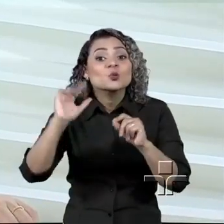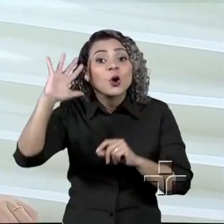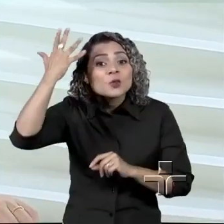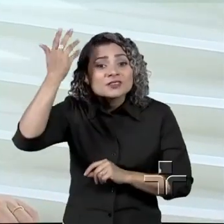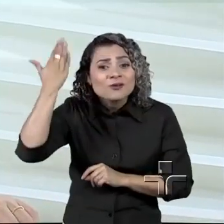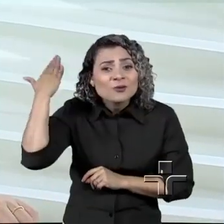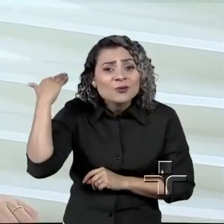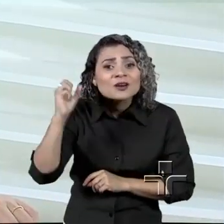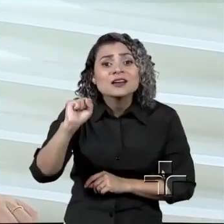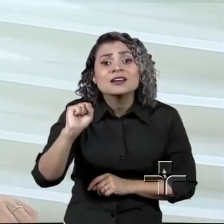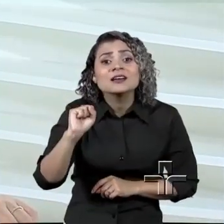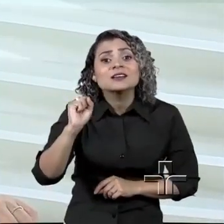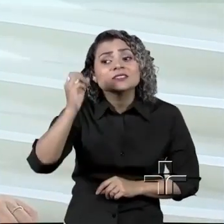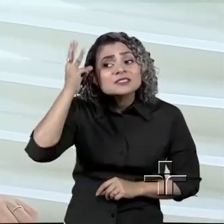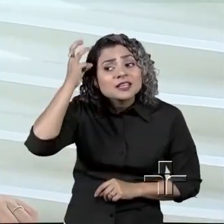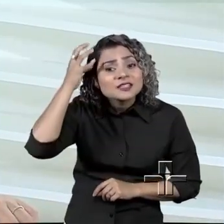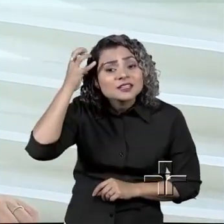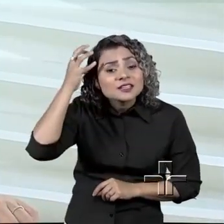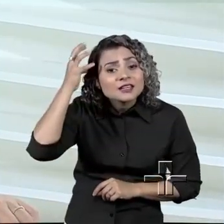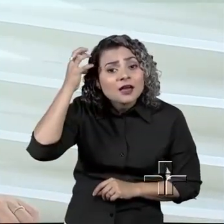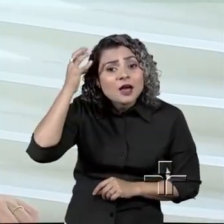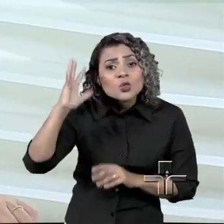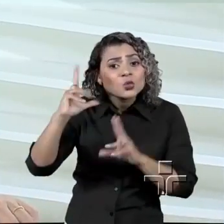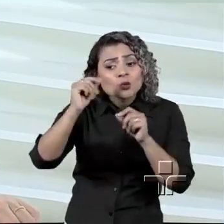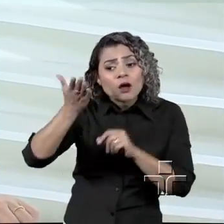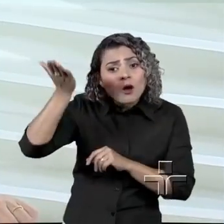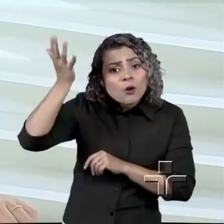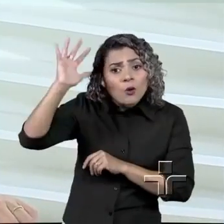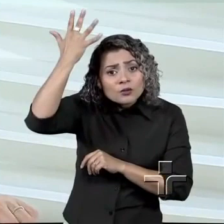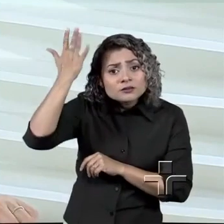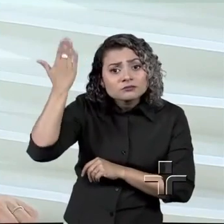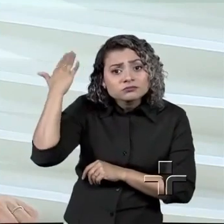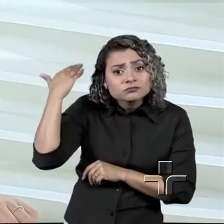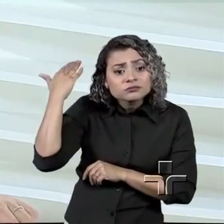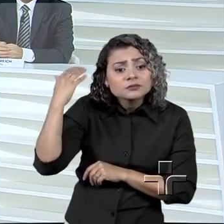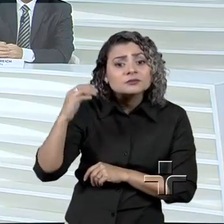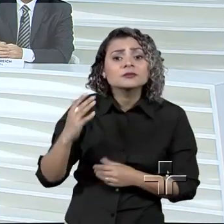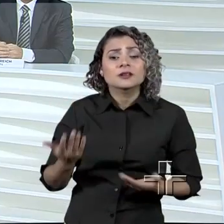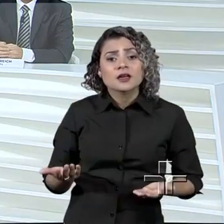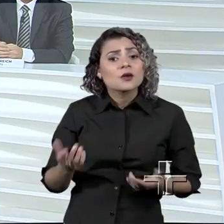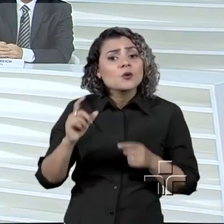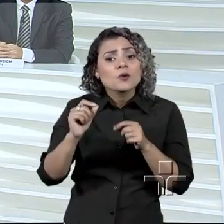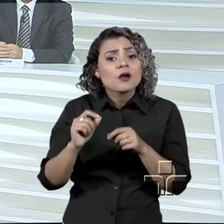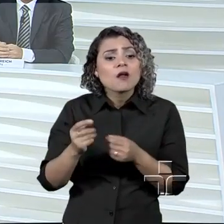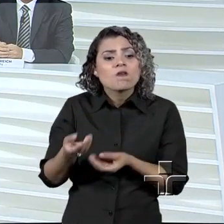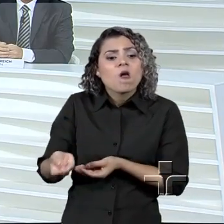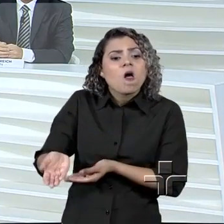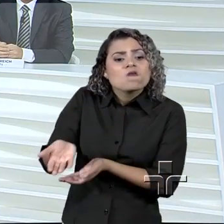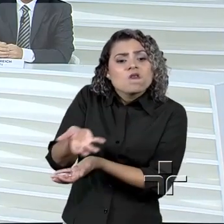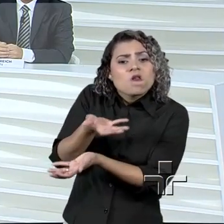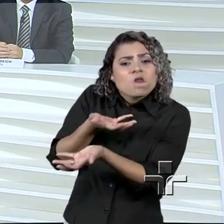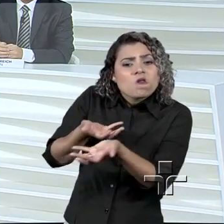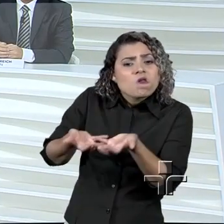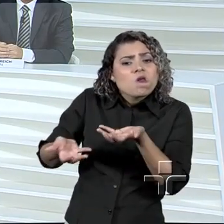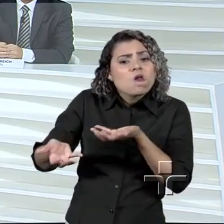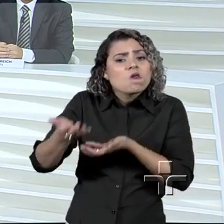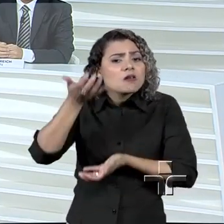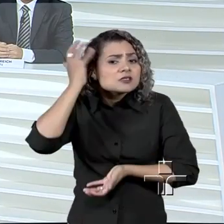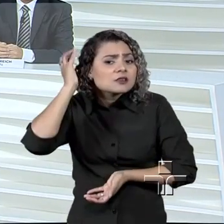André ao Petrolão. Por quê? Porque ele foi chantagear o Lula, foi chantagear o Gilberto Carvalho e o